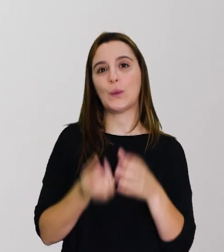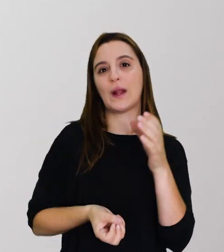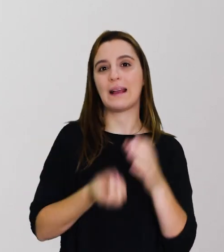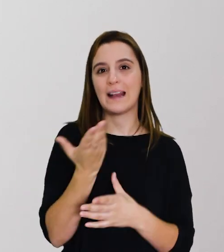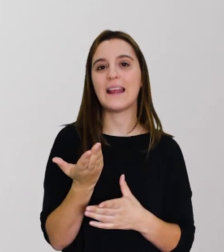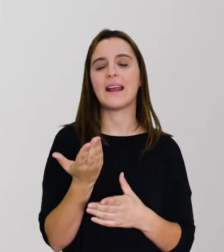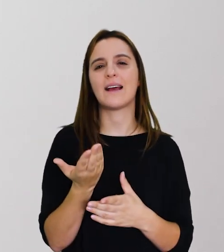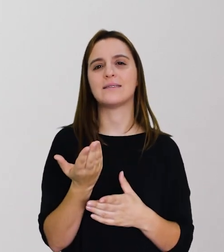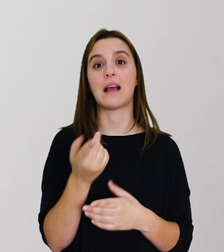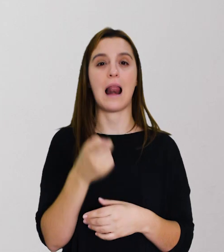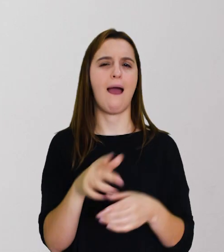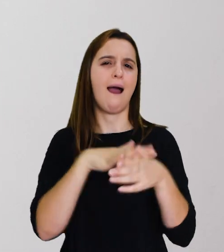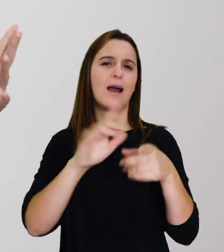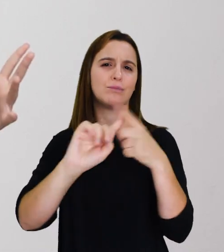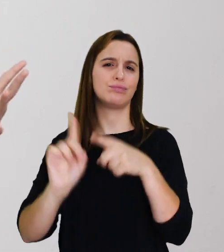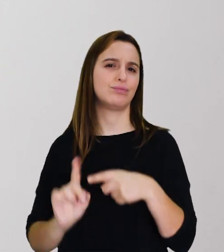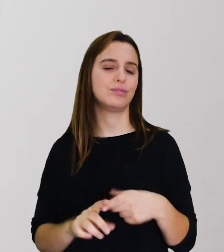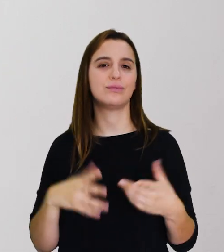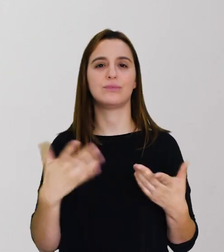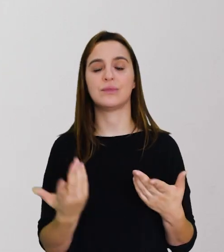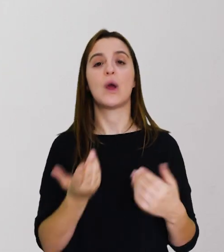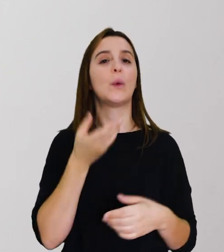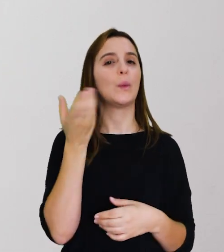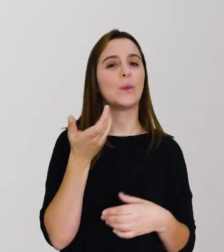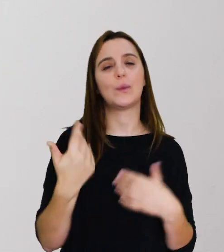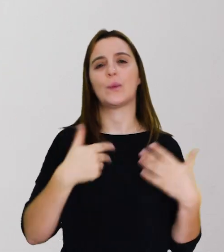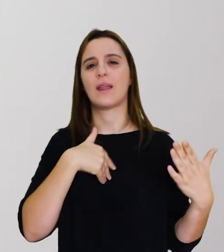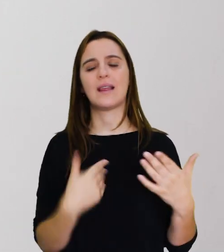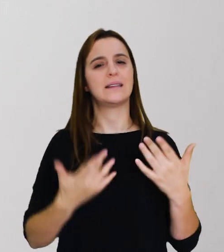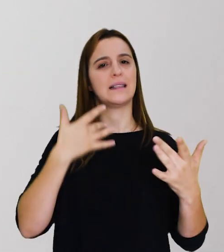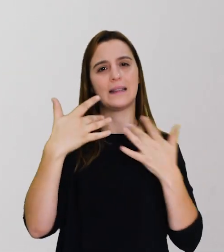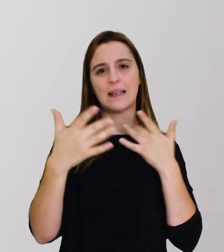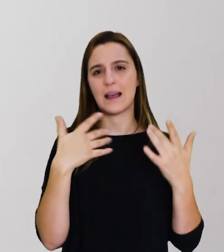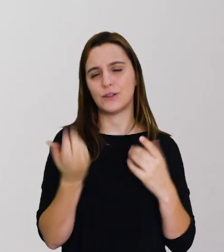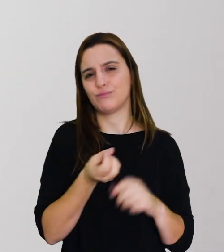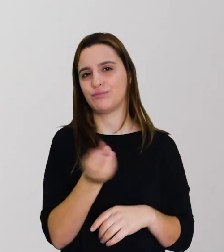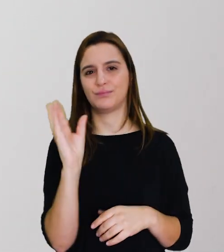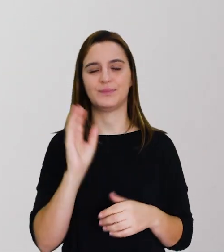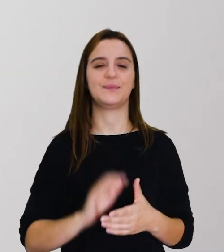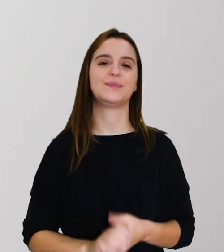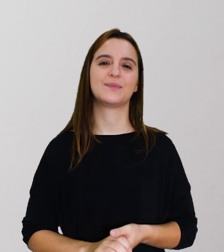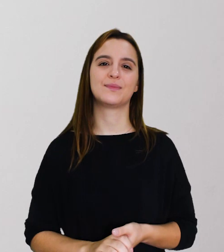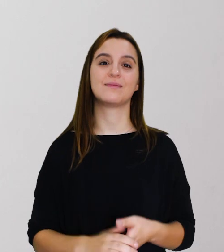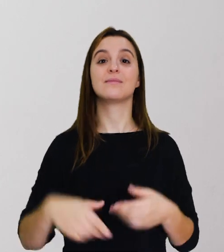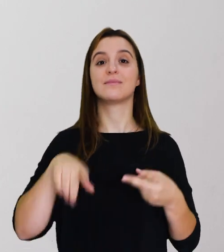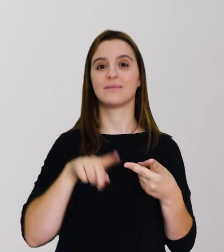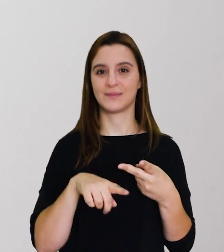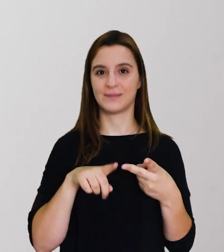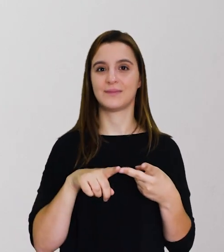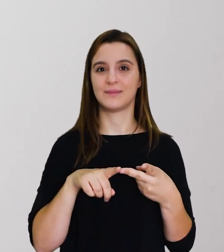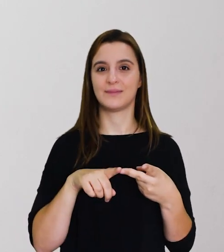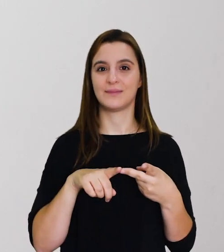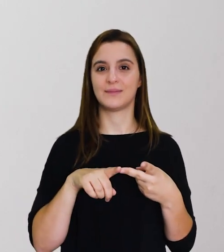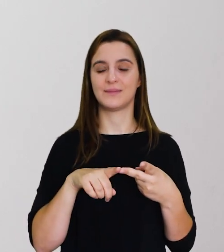cultura que abordam as diferentes áreas, tais como a pintura, dança e teatro, entre outros. Como